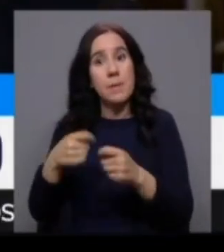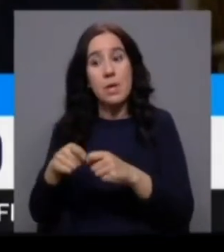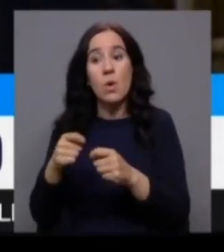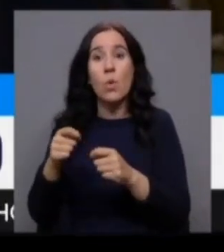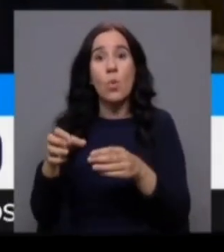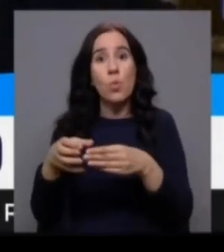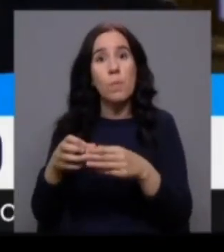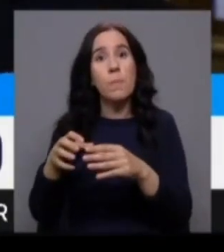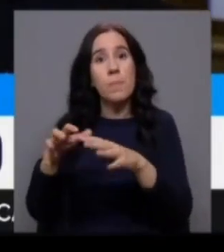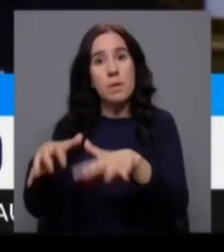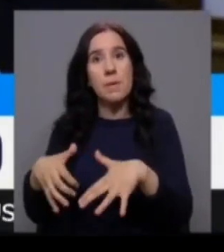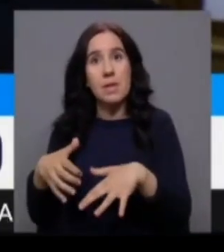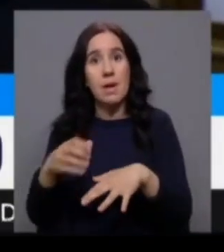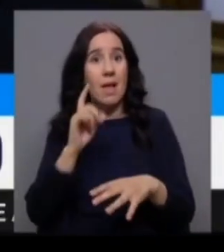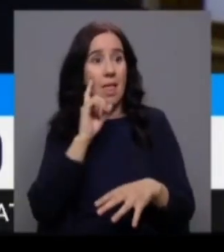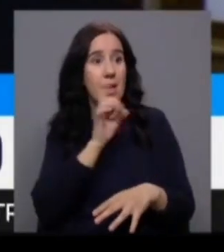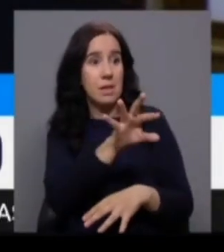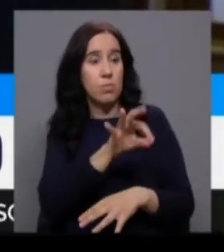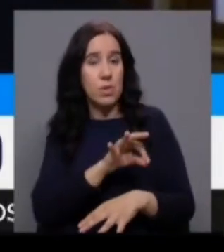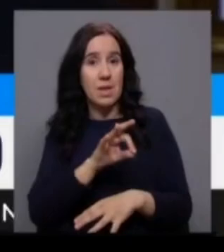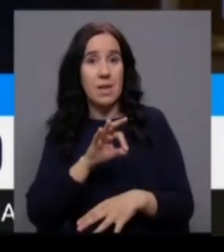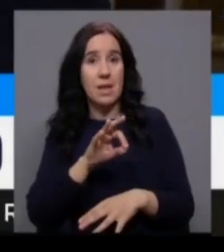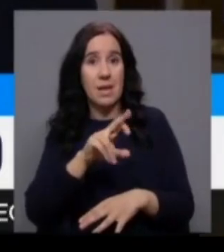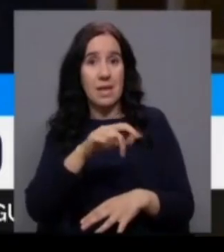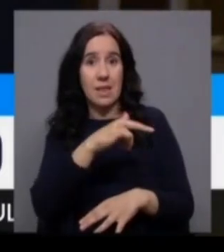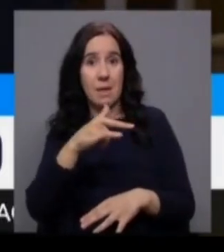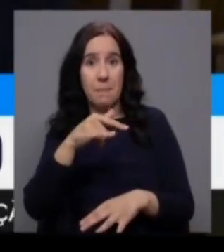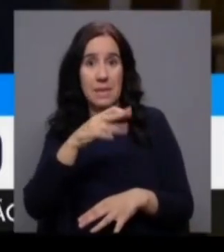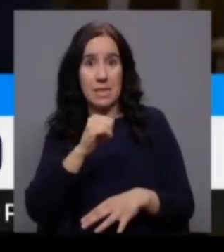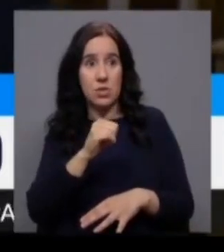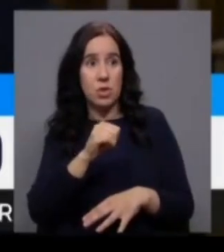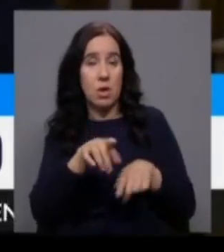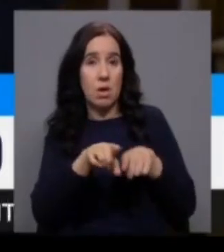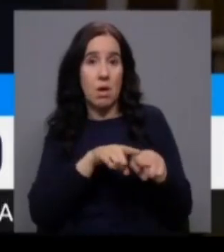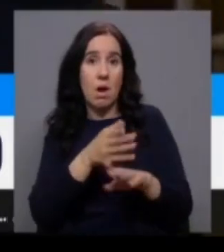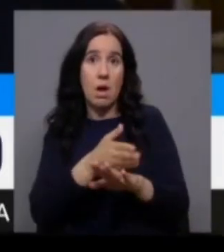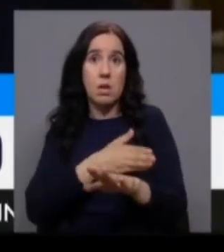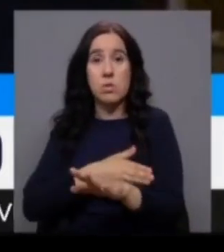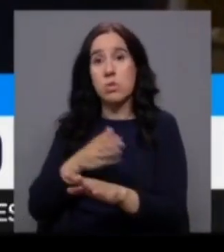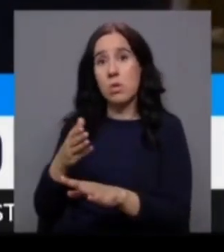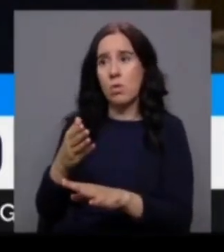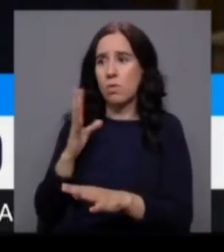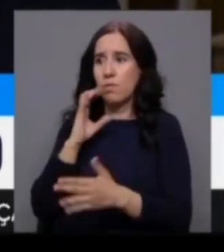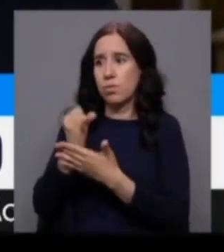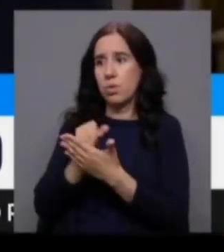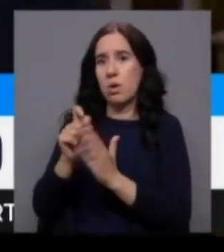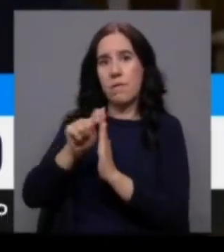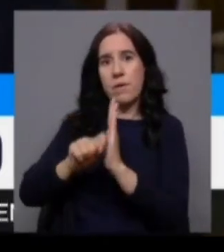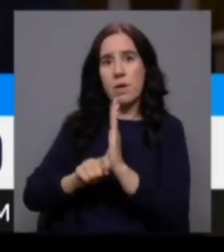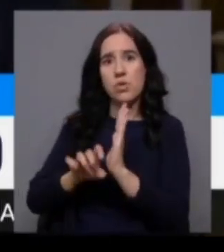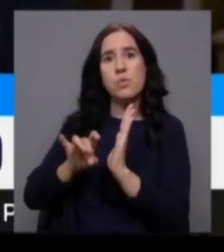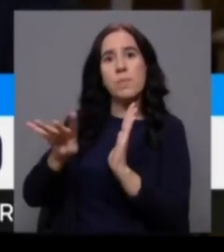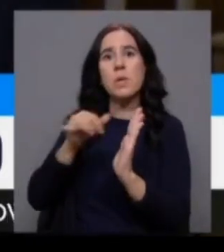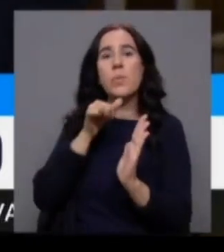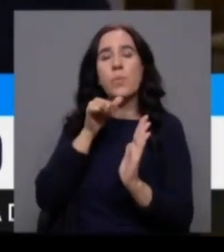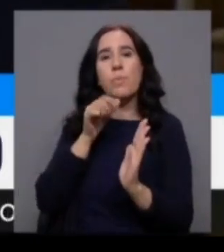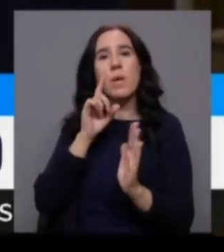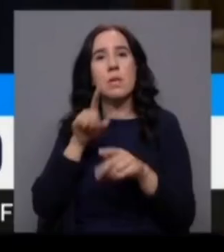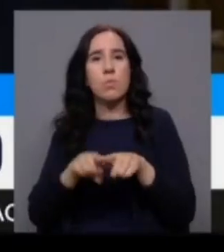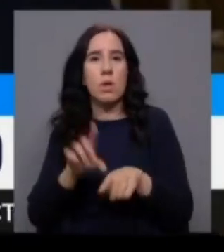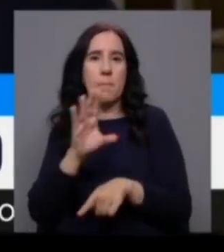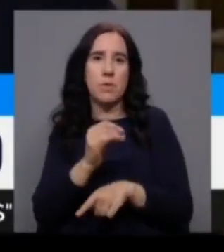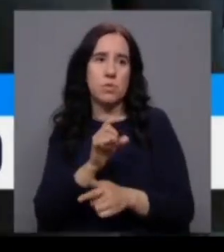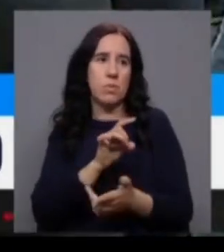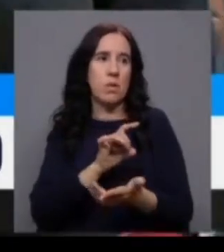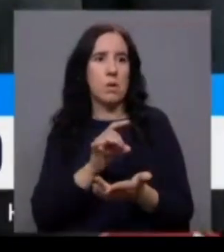antes da eleição da deputada Rita Matias. E, portanto, eticamente também havia a questão de despedir um funcionário após a eleição de uma outra deputada. E eu acho que as pessoas